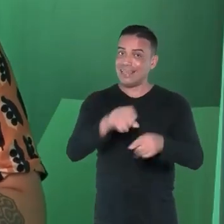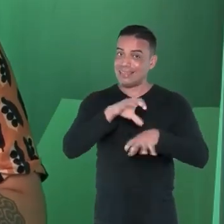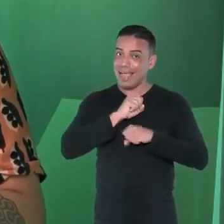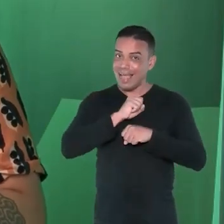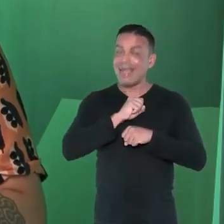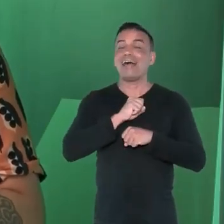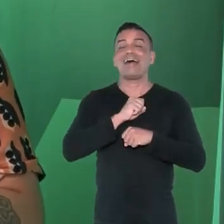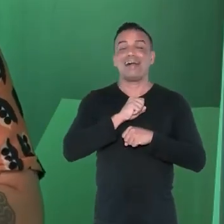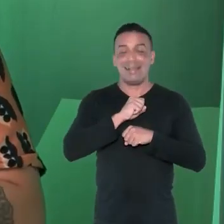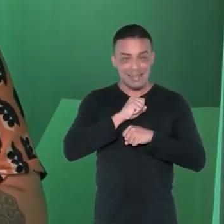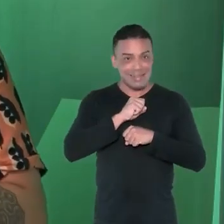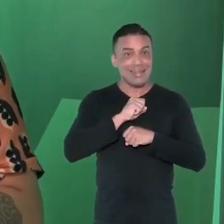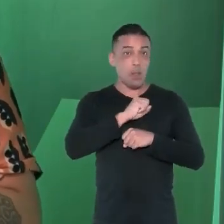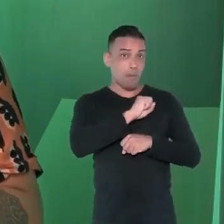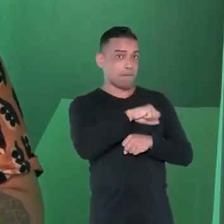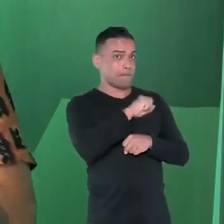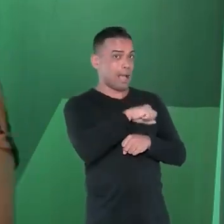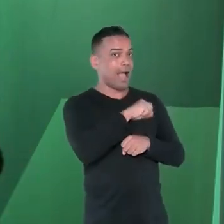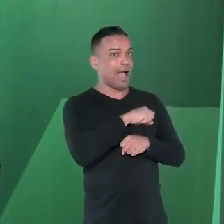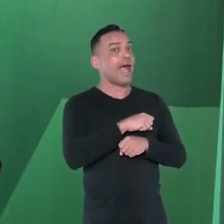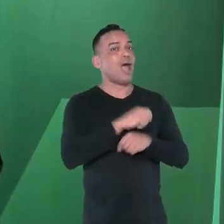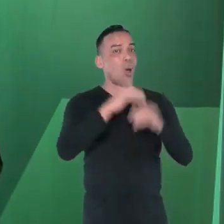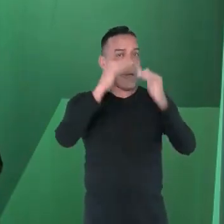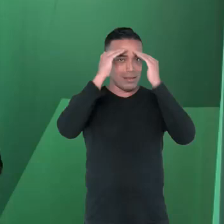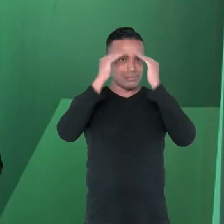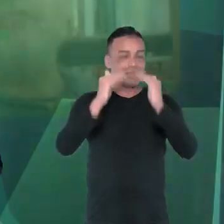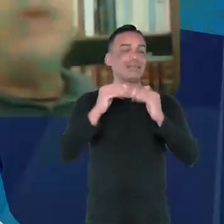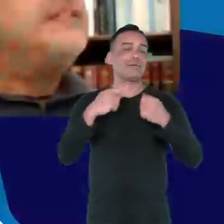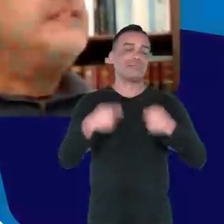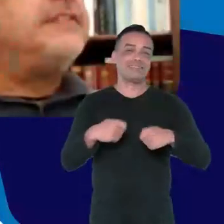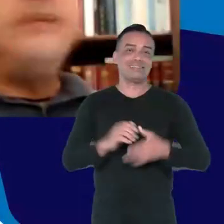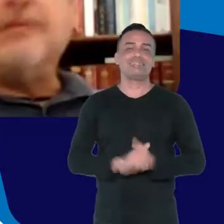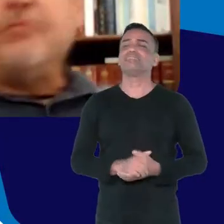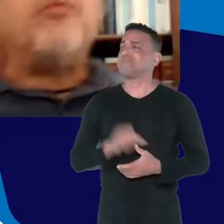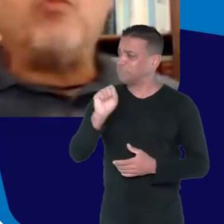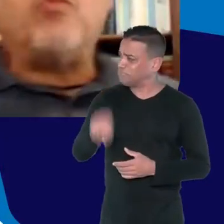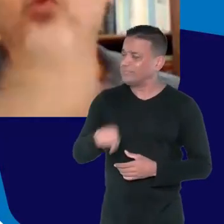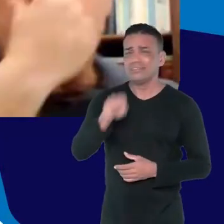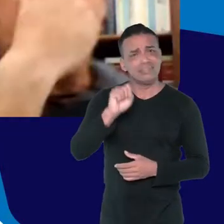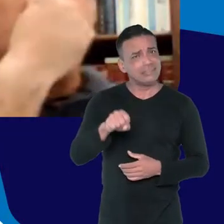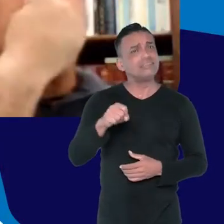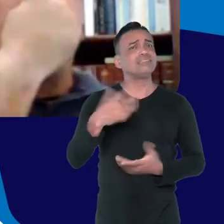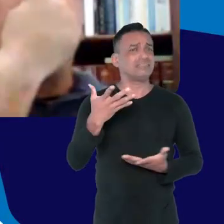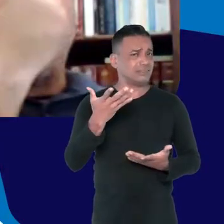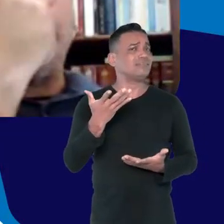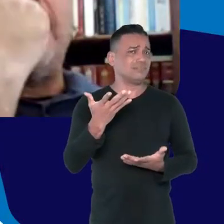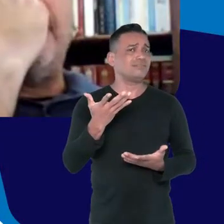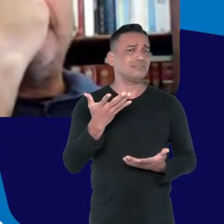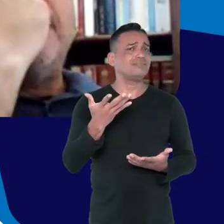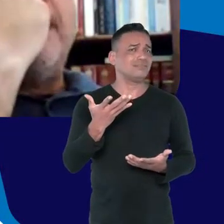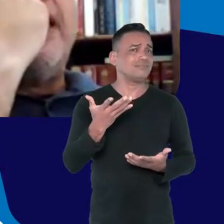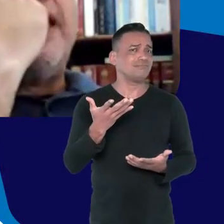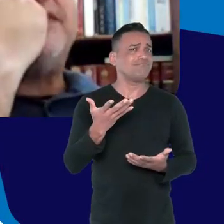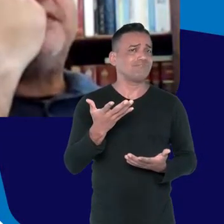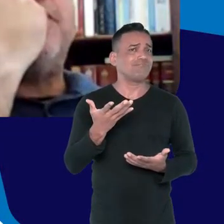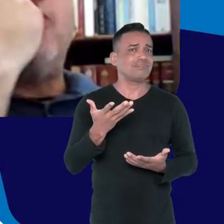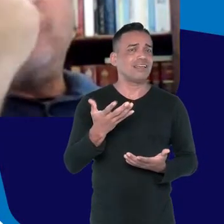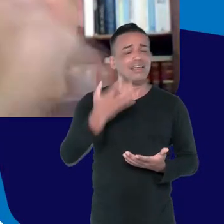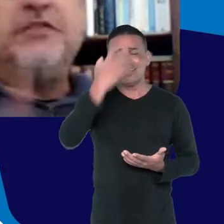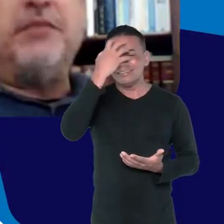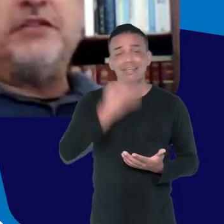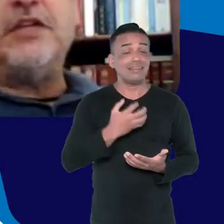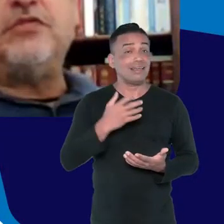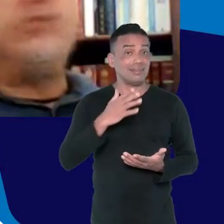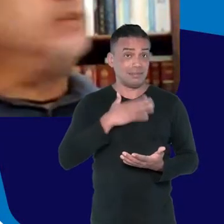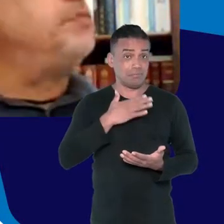está vendendo ali. É um jogo bem interessante também. Sim, com certeza. Essa foi uma